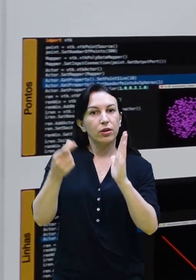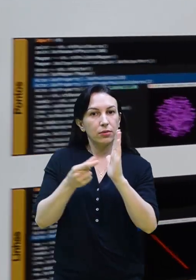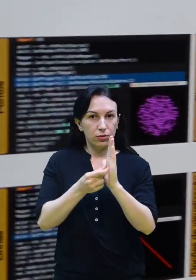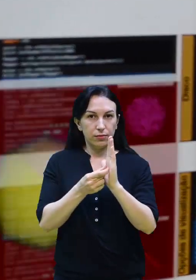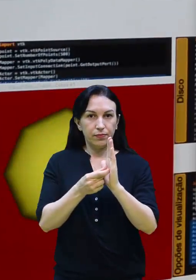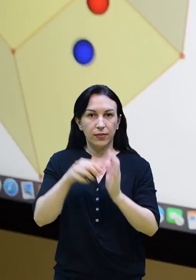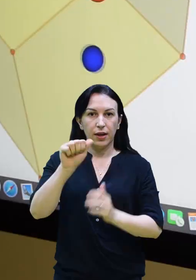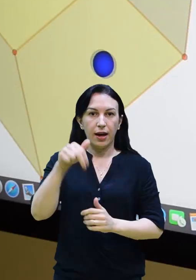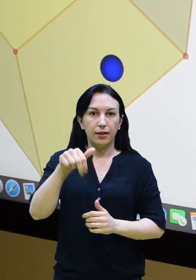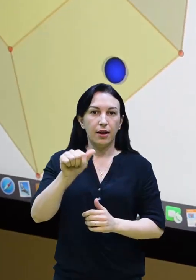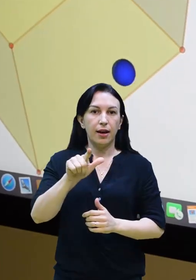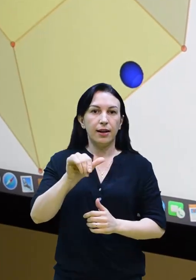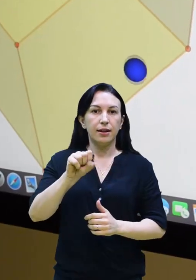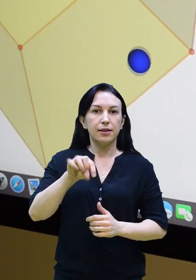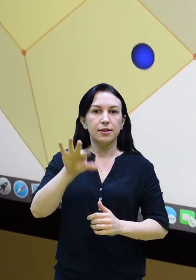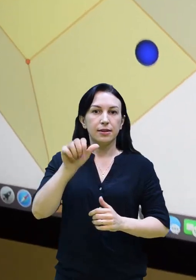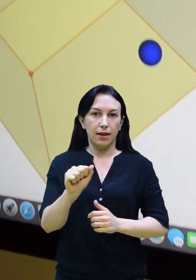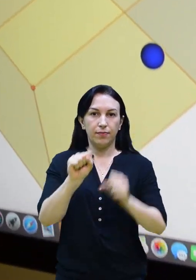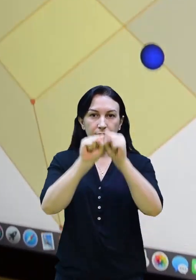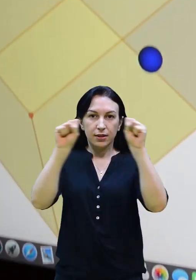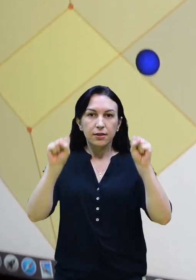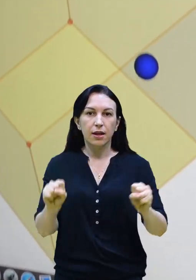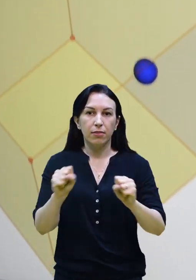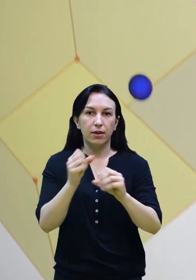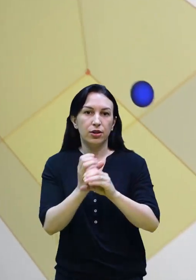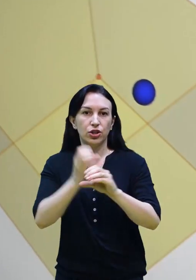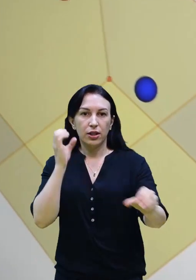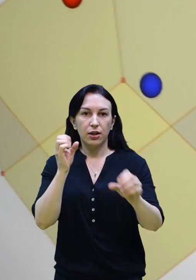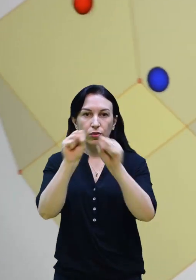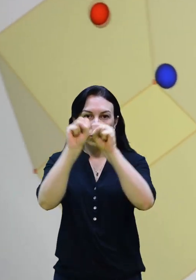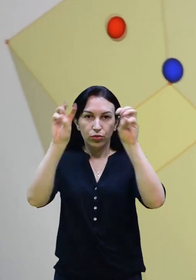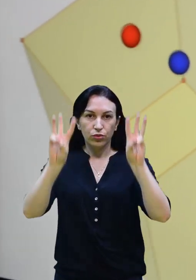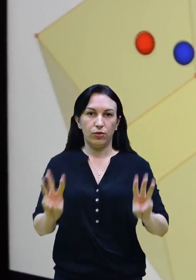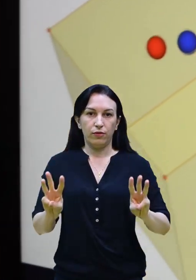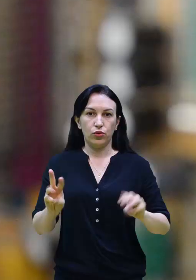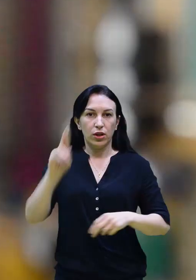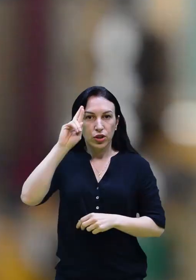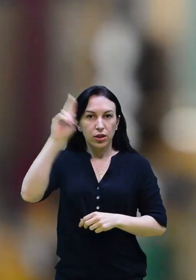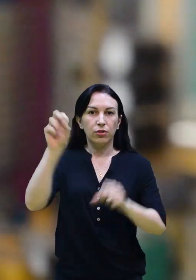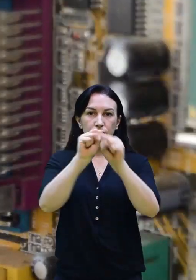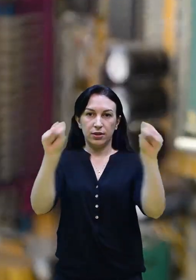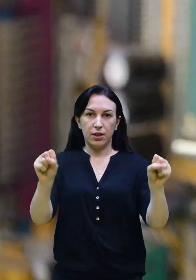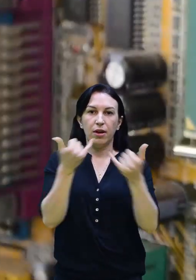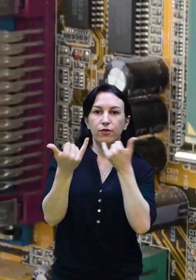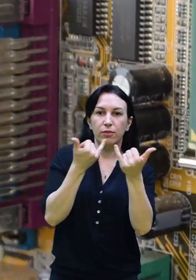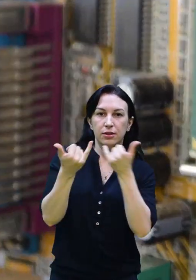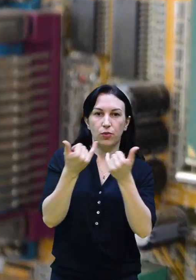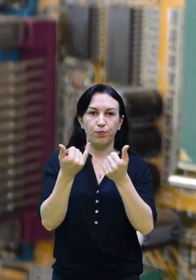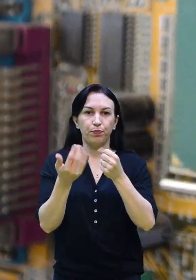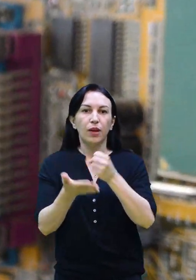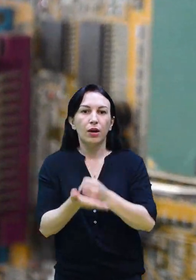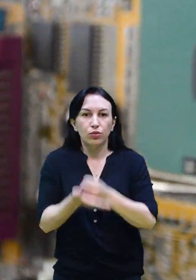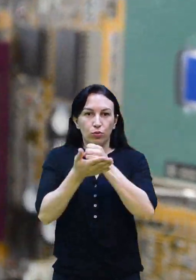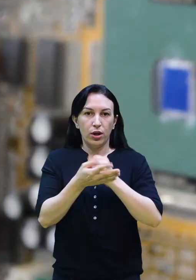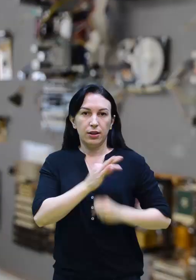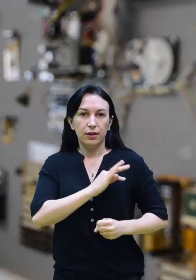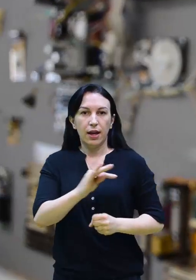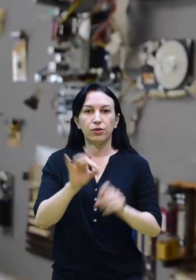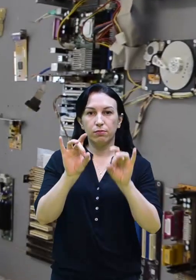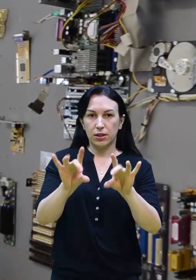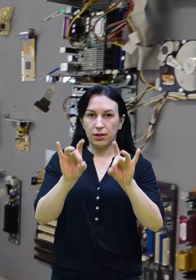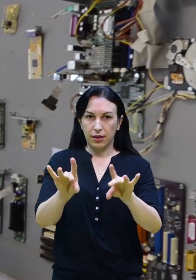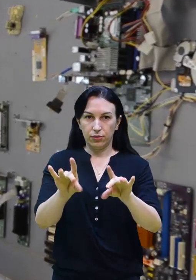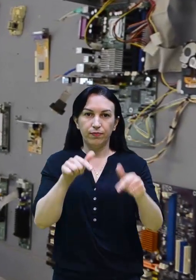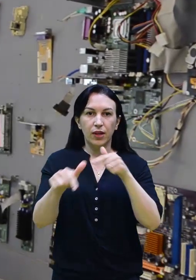para atuar como programador, analista de sistemas, engenheiro de software, além de gerenciar sistemas de informação, bancos de dados e fornecer